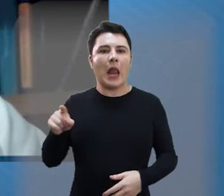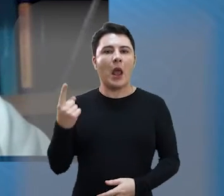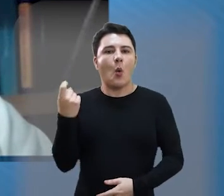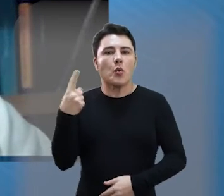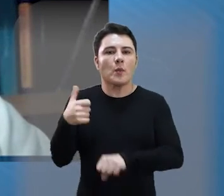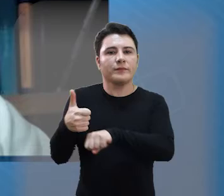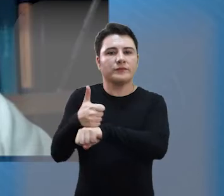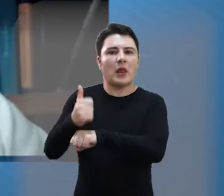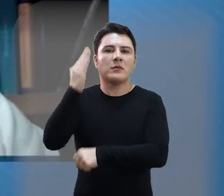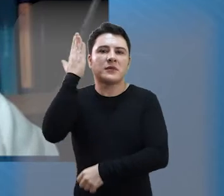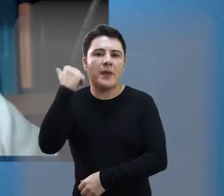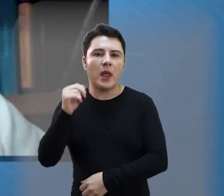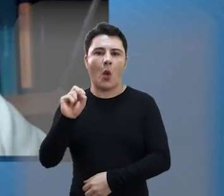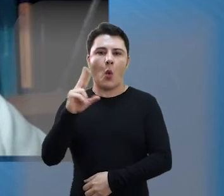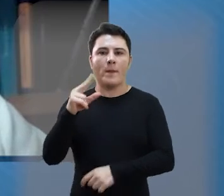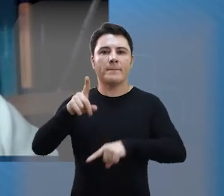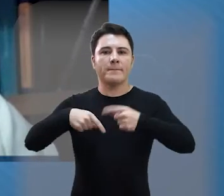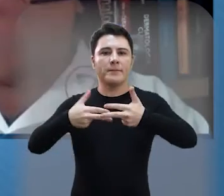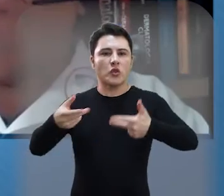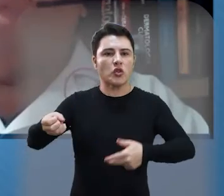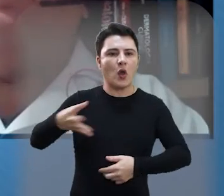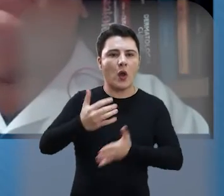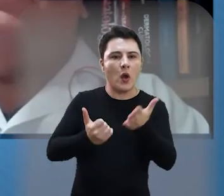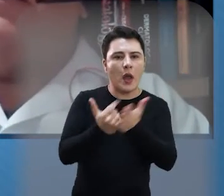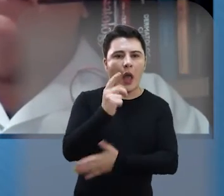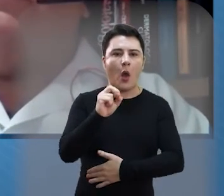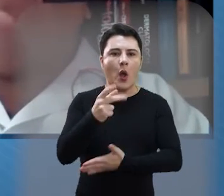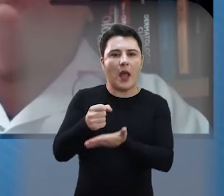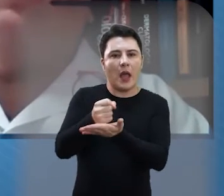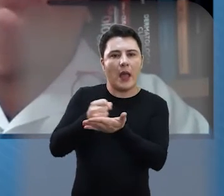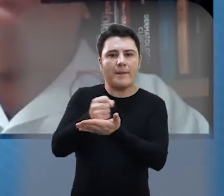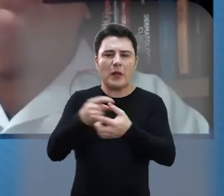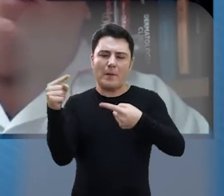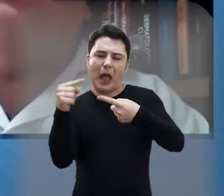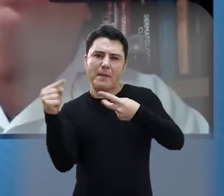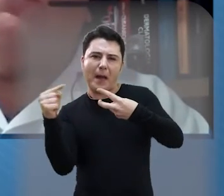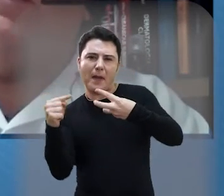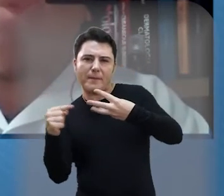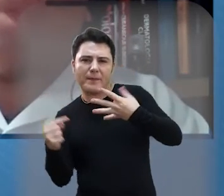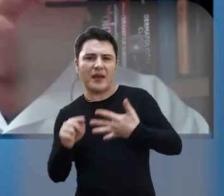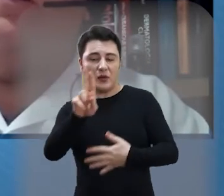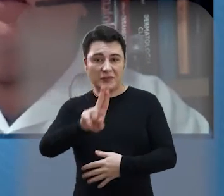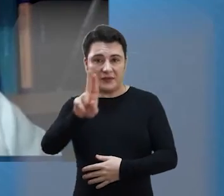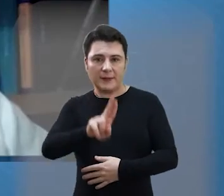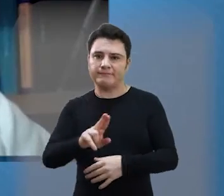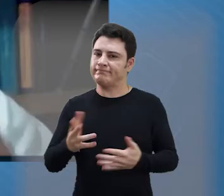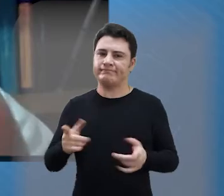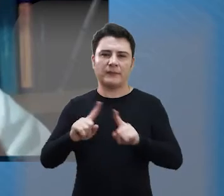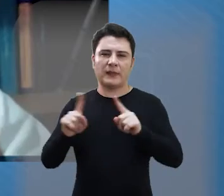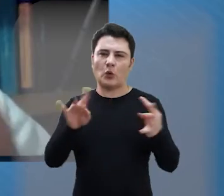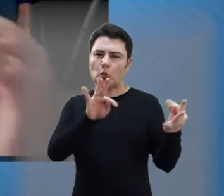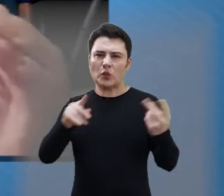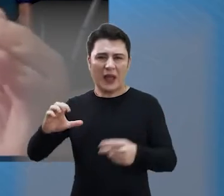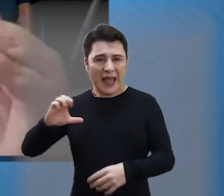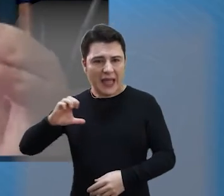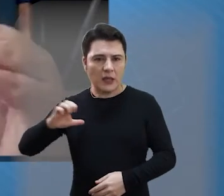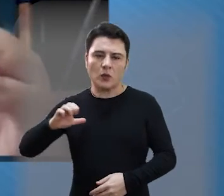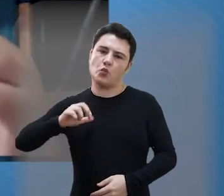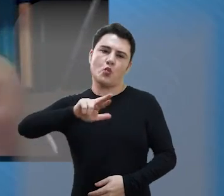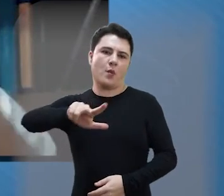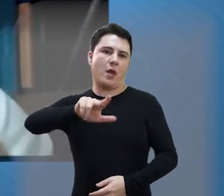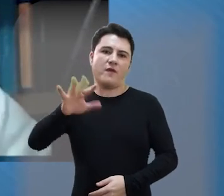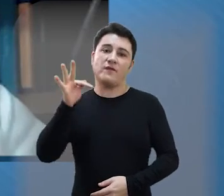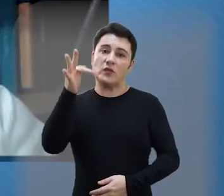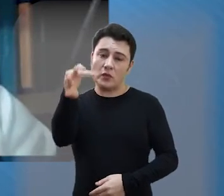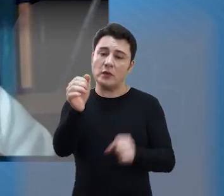ele faz, que ele comprou um aparelho novo, que ele está usando tal e tal droga, isto não é ético,